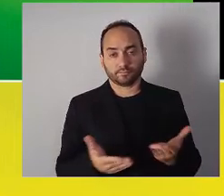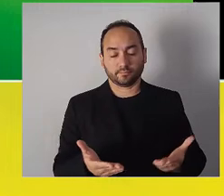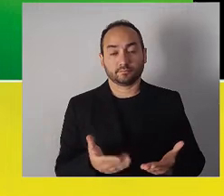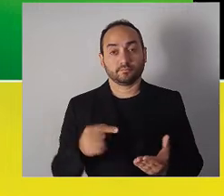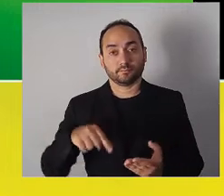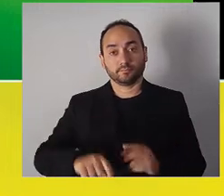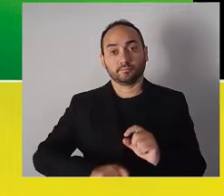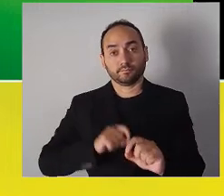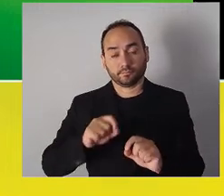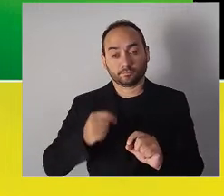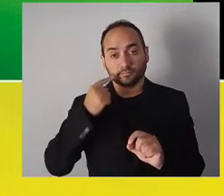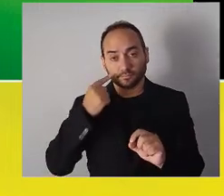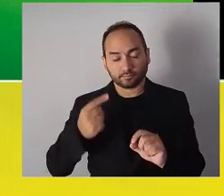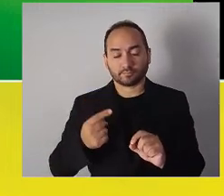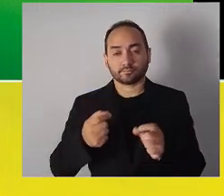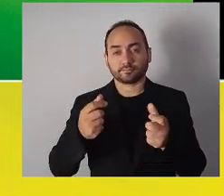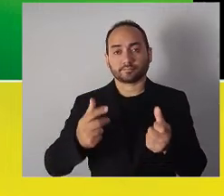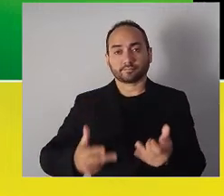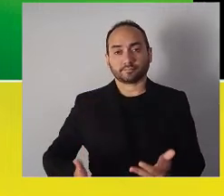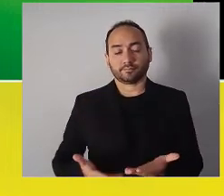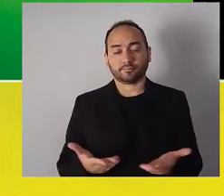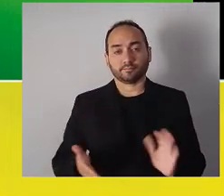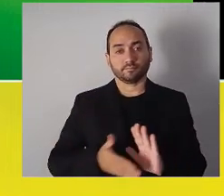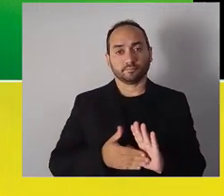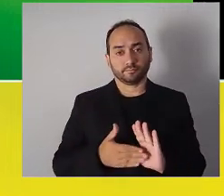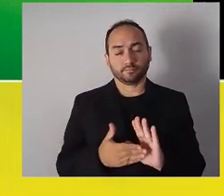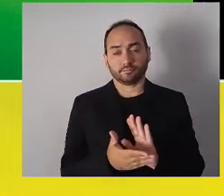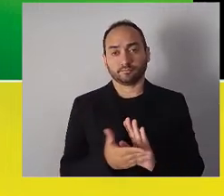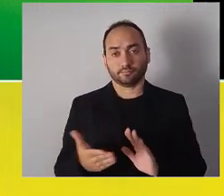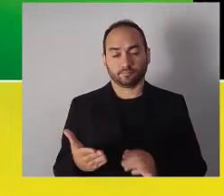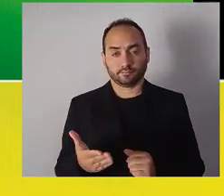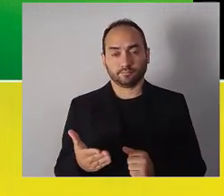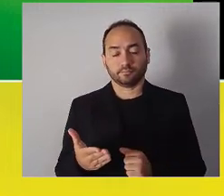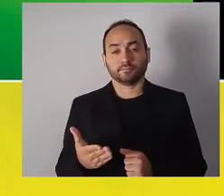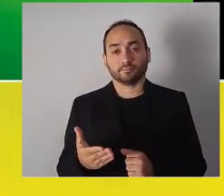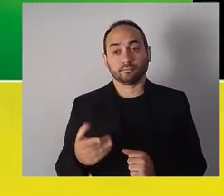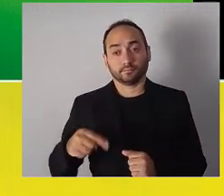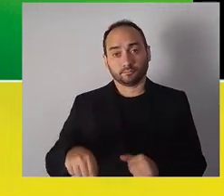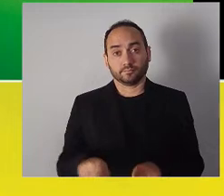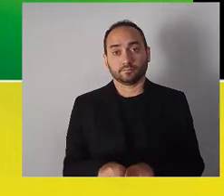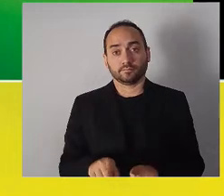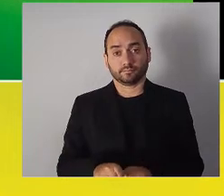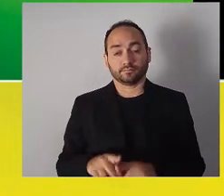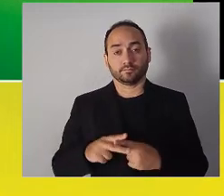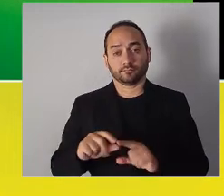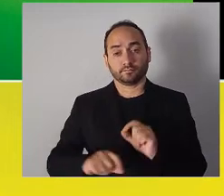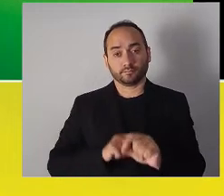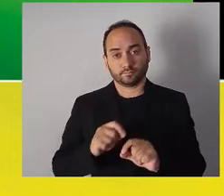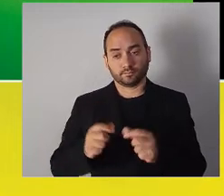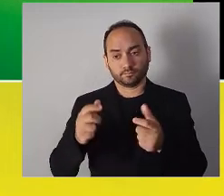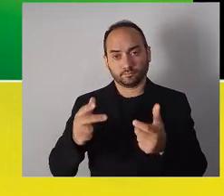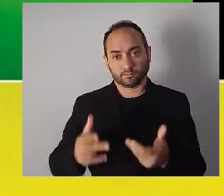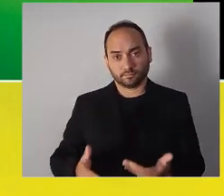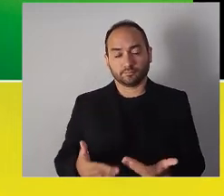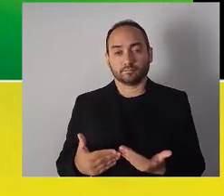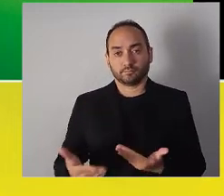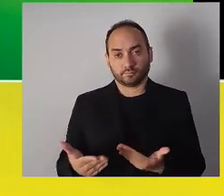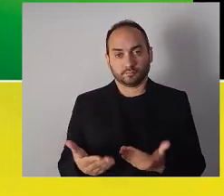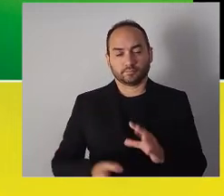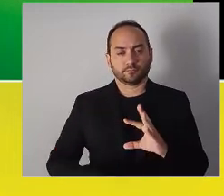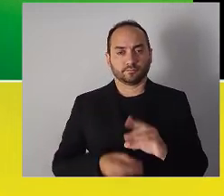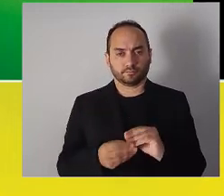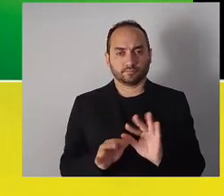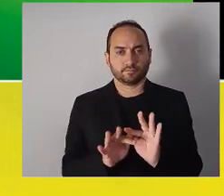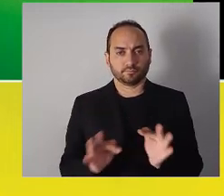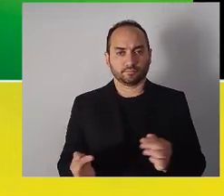apresentação explicando as ilustrações da capa do relatório e, em seguida, passarei a uma breve síntese